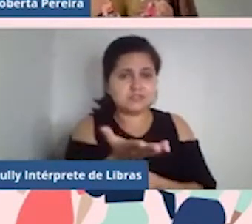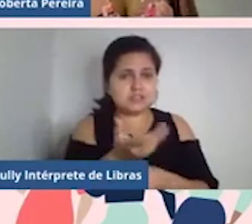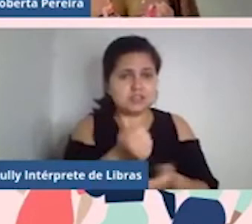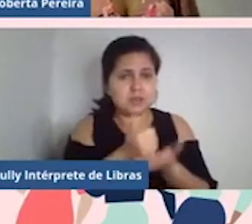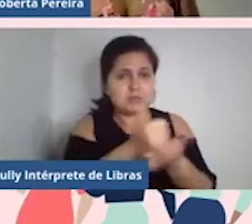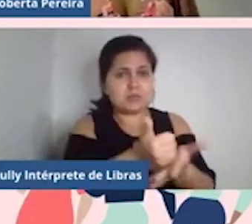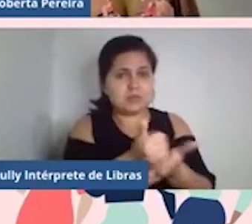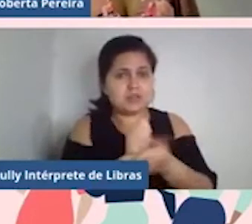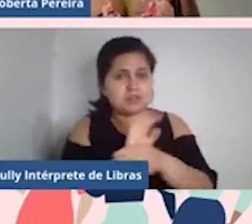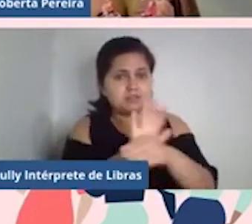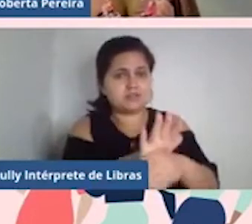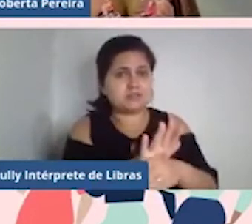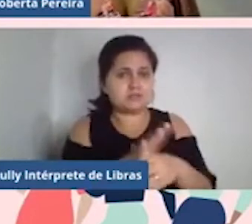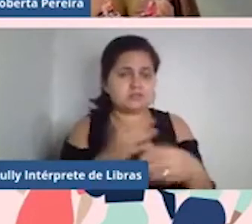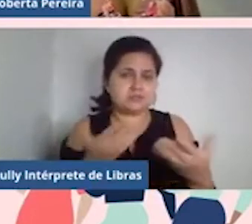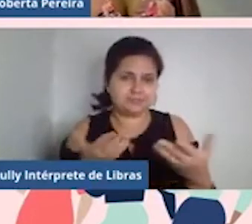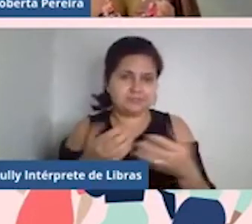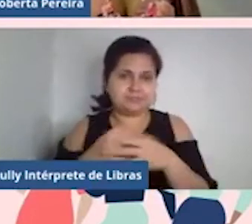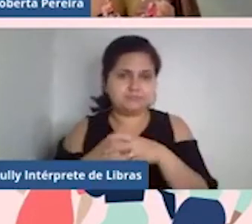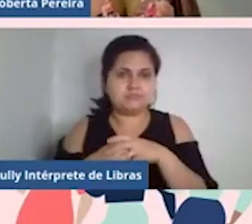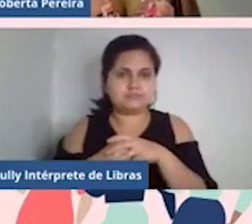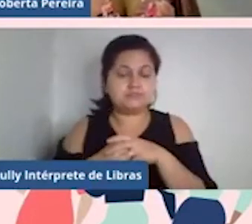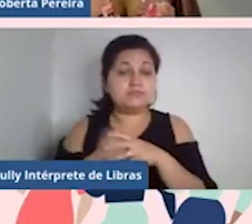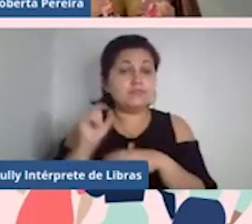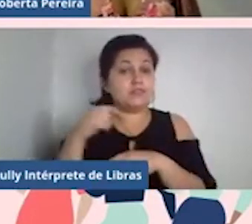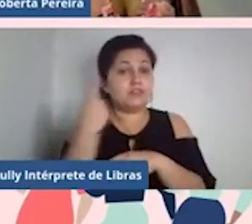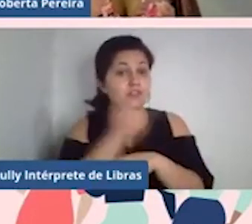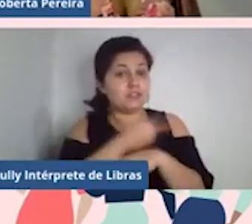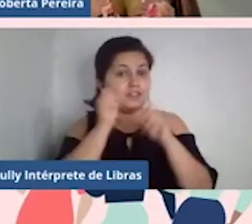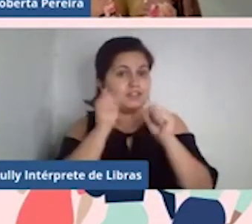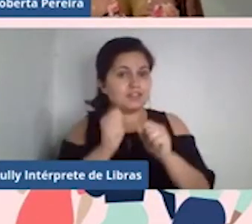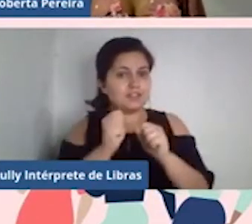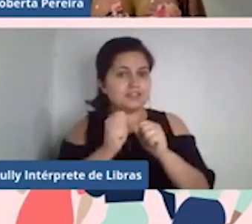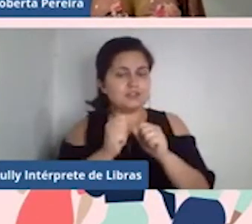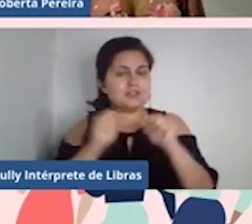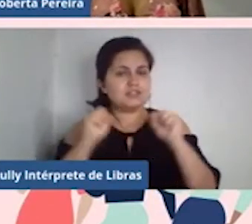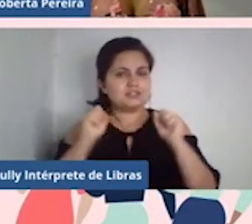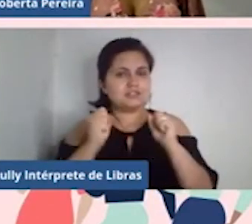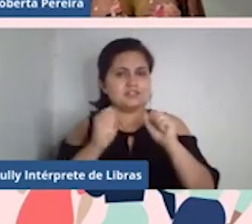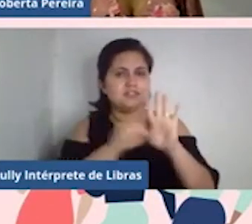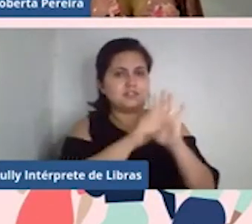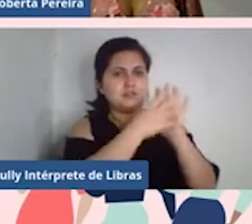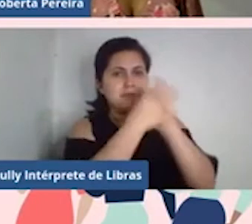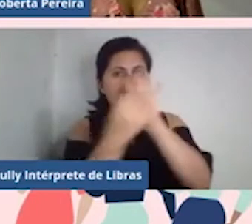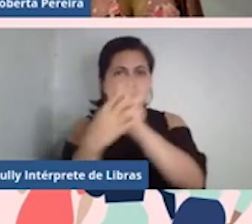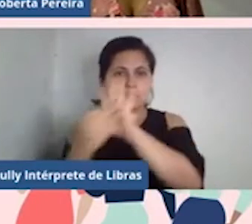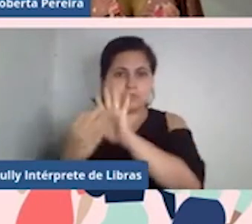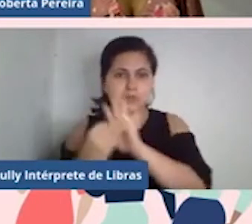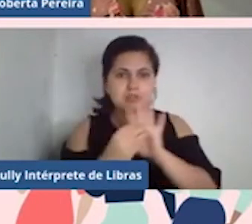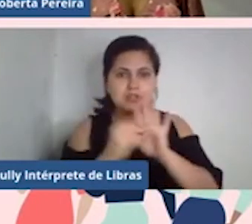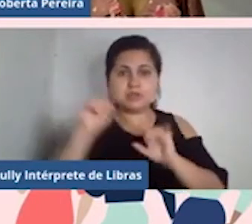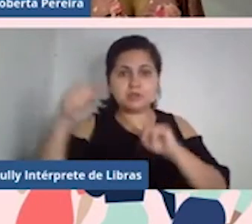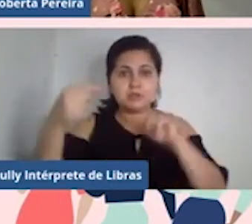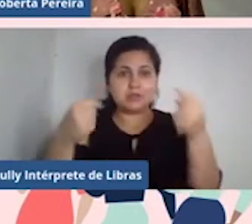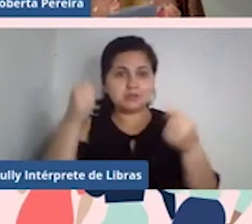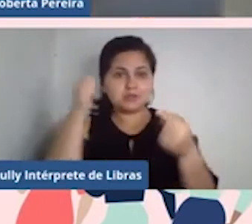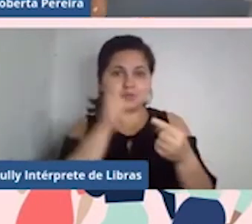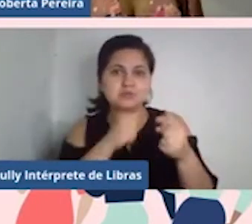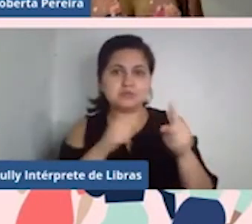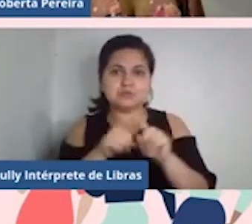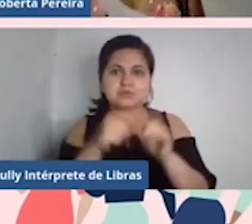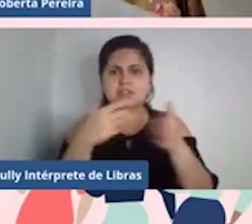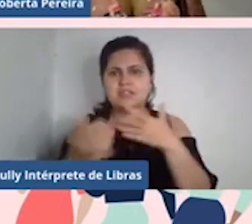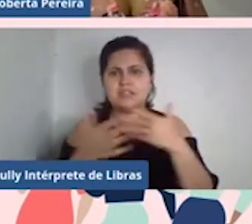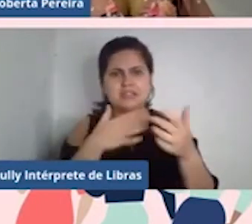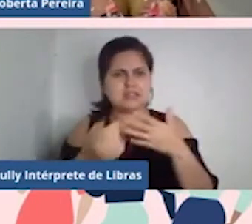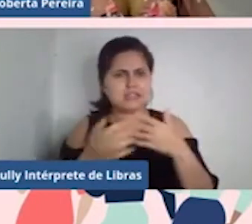sem ajudar. E que a gente possa ser fonte de inspiração para outras mulheres, né?